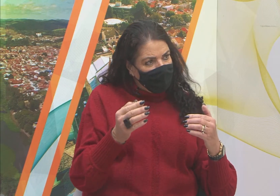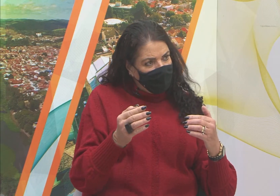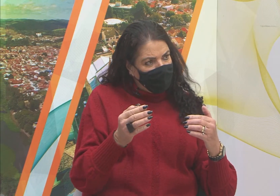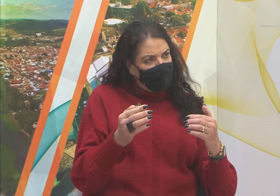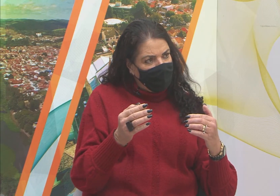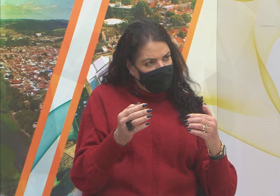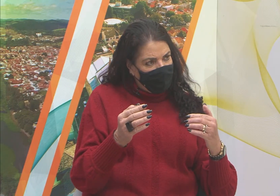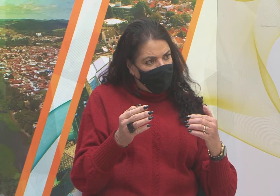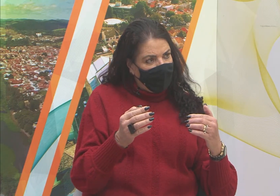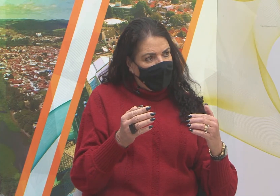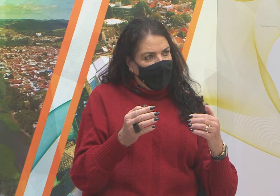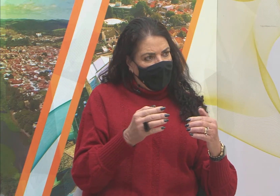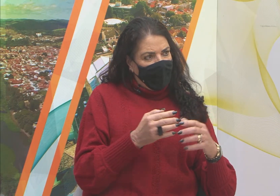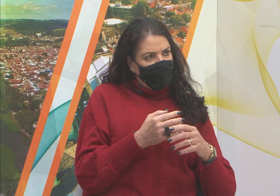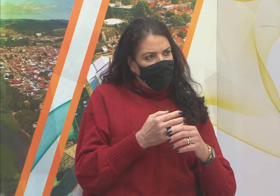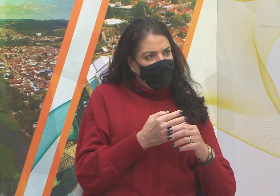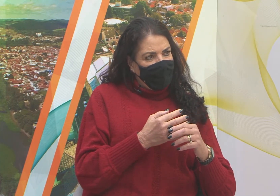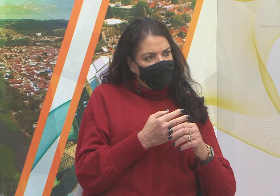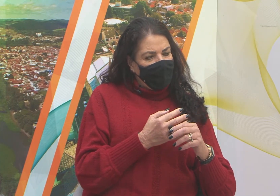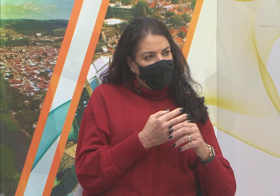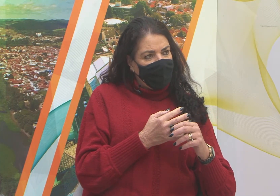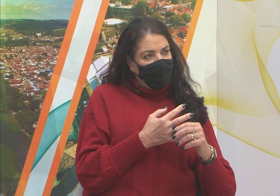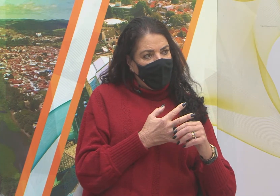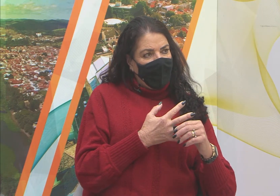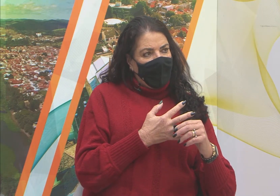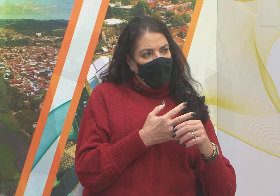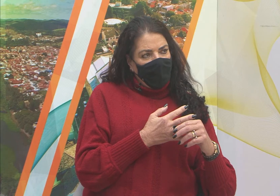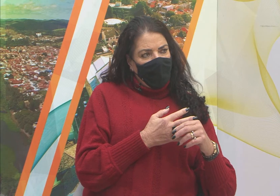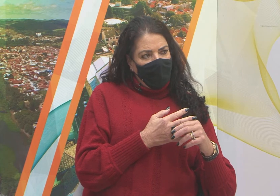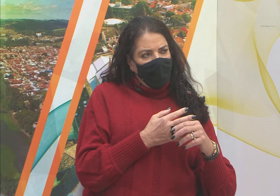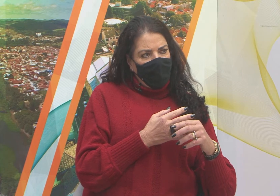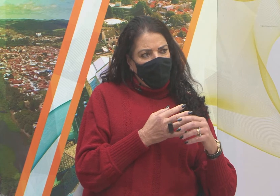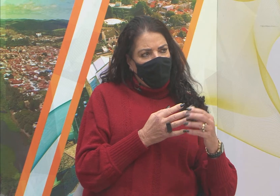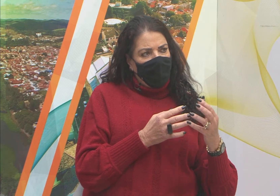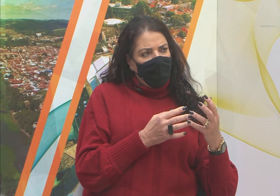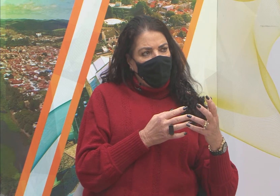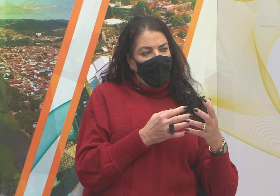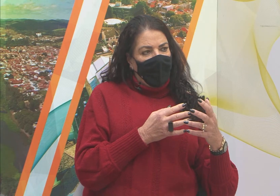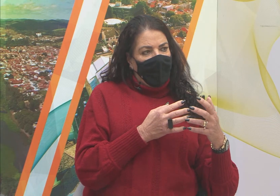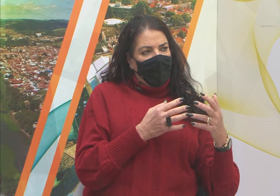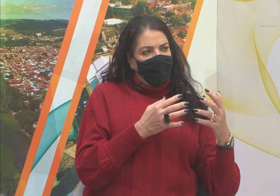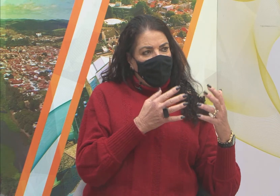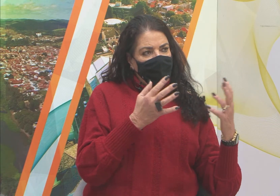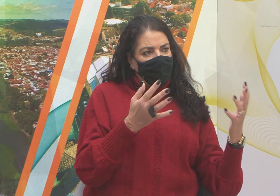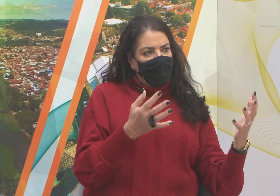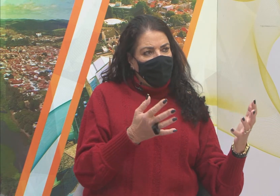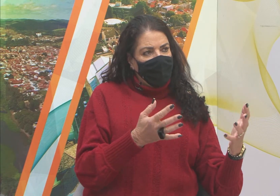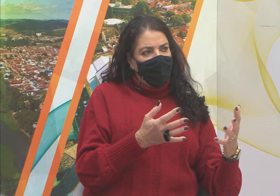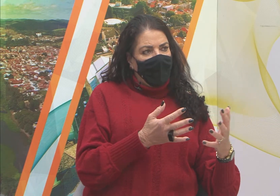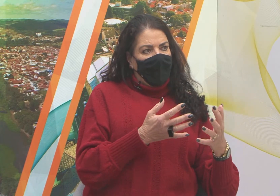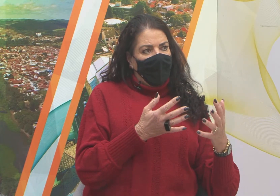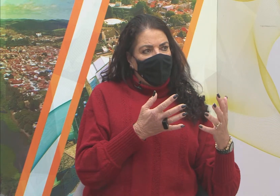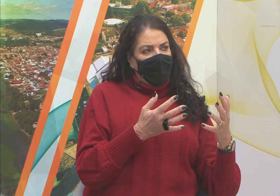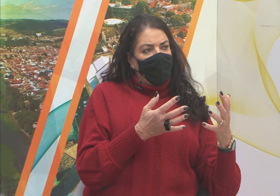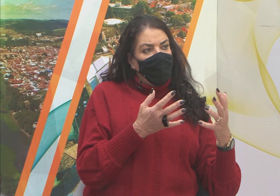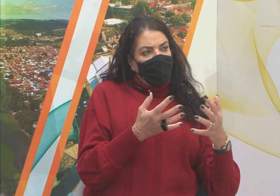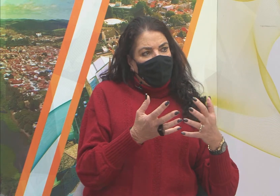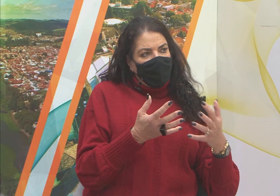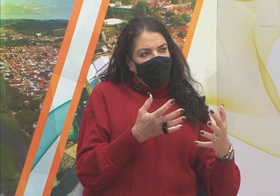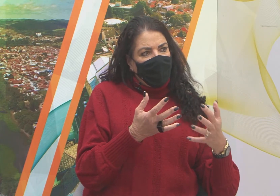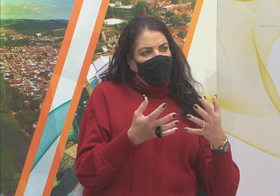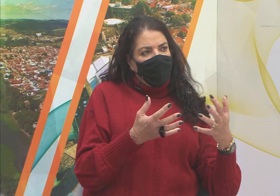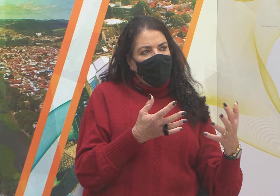antes dela ter um problema maior. É muito interessante, sabe? Inclusive, buscando ver se a criança,